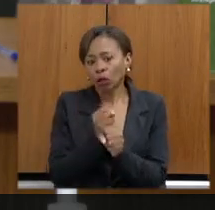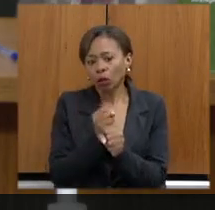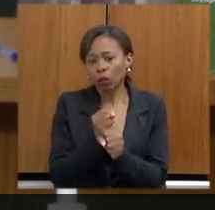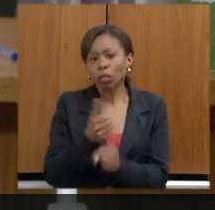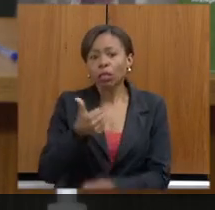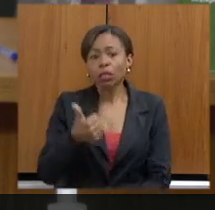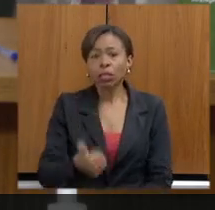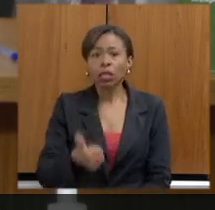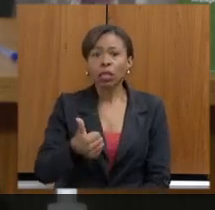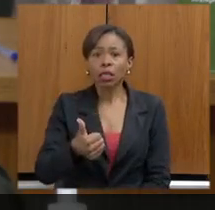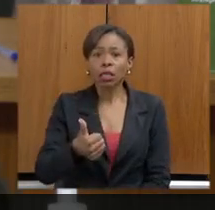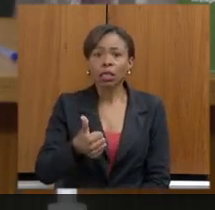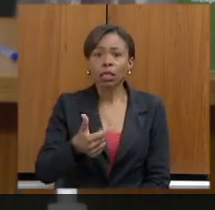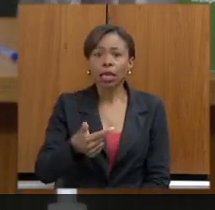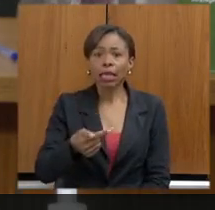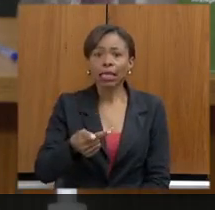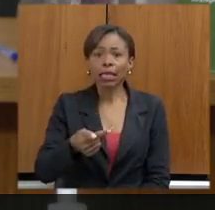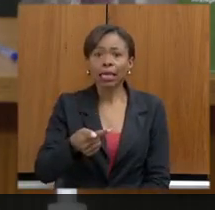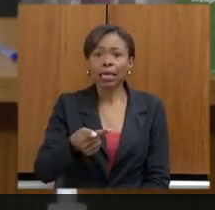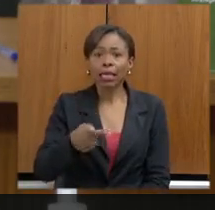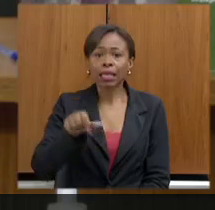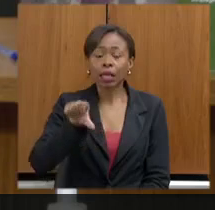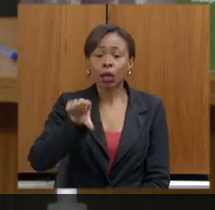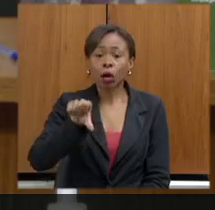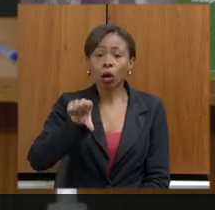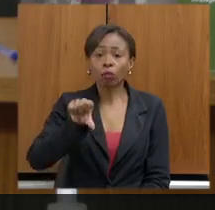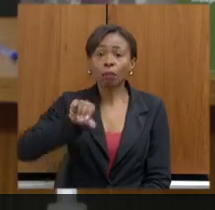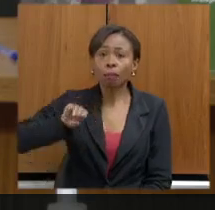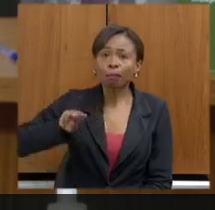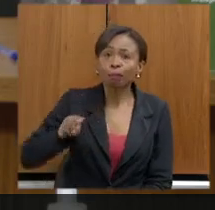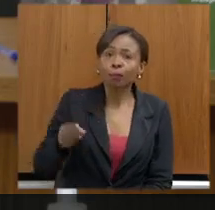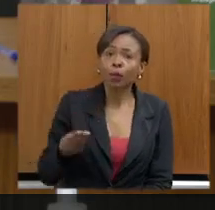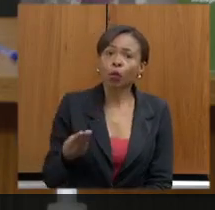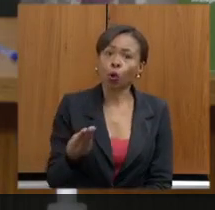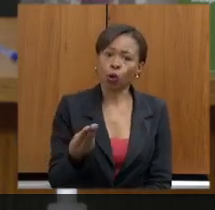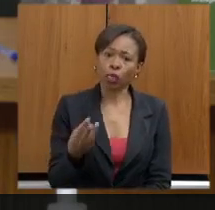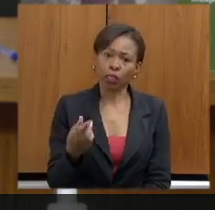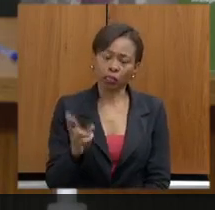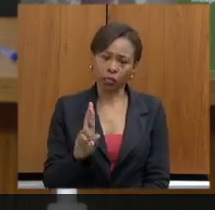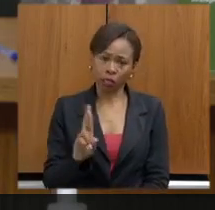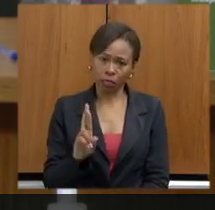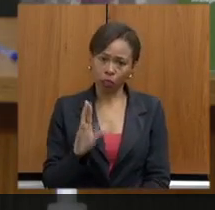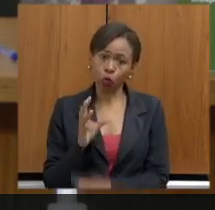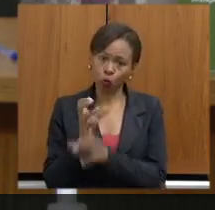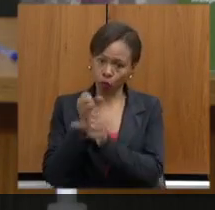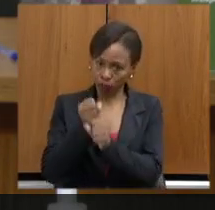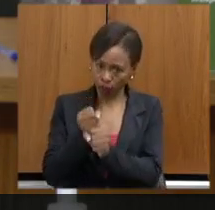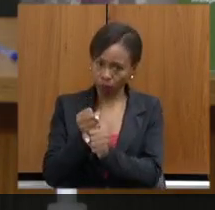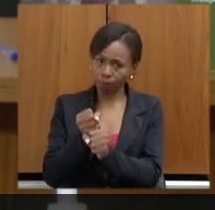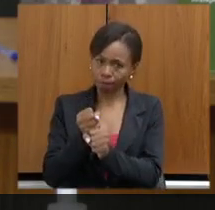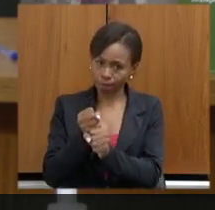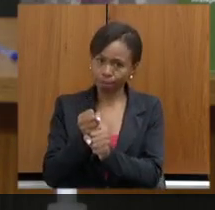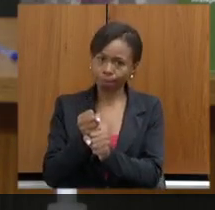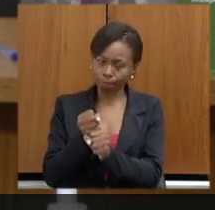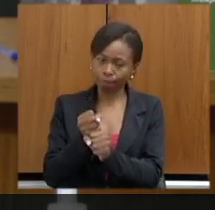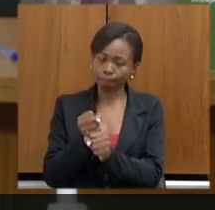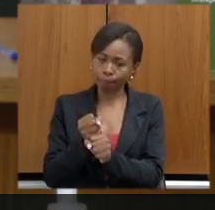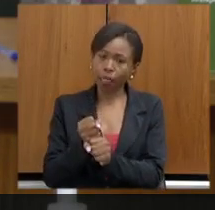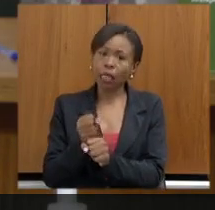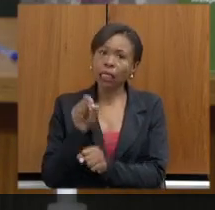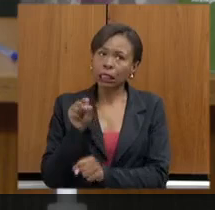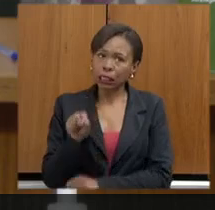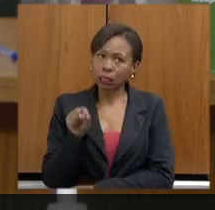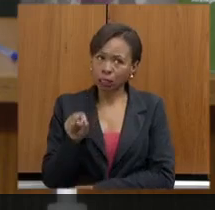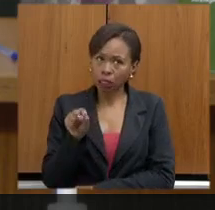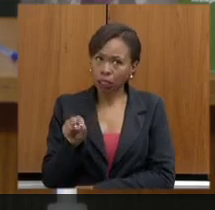cento e setenta e nove milhões de reais e o que a gente quer dizer é que